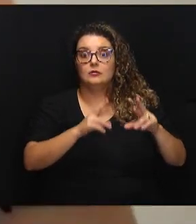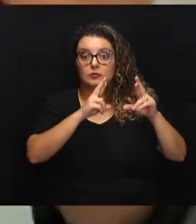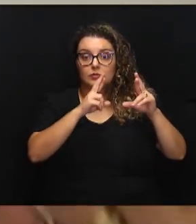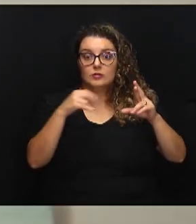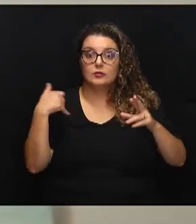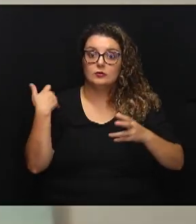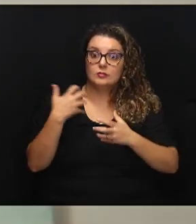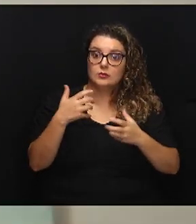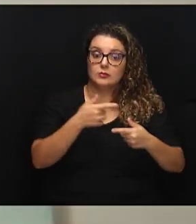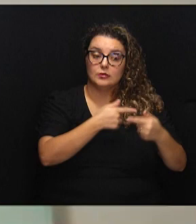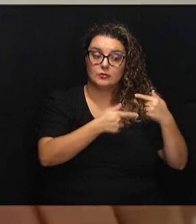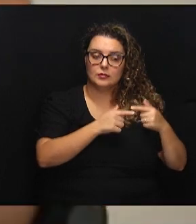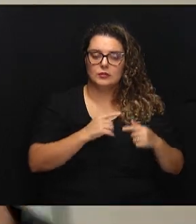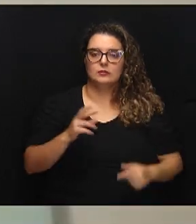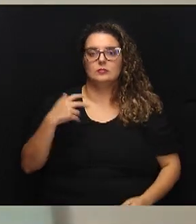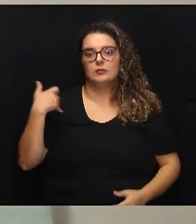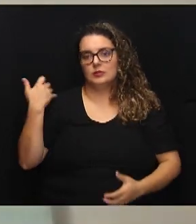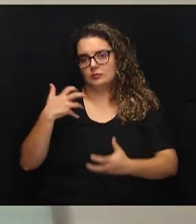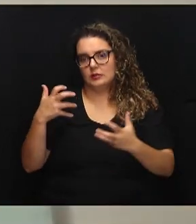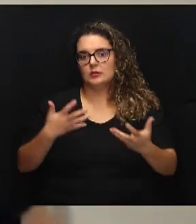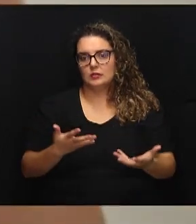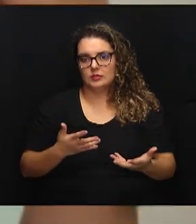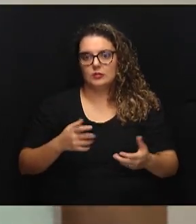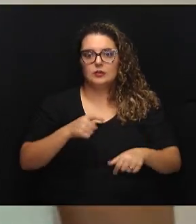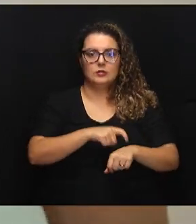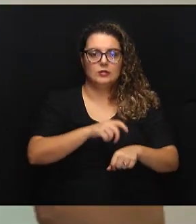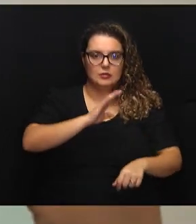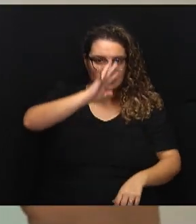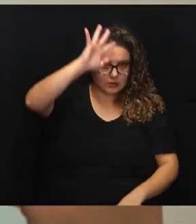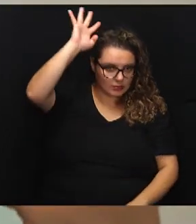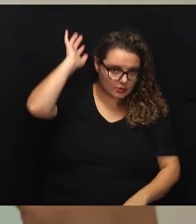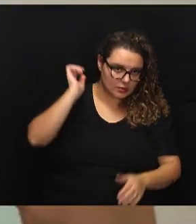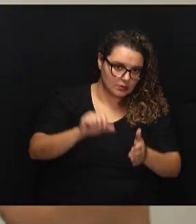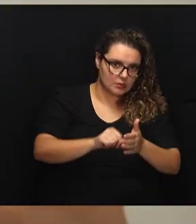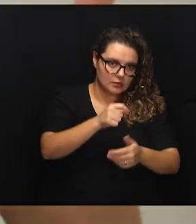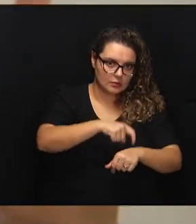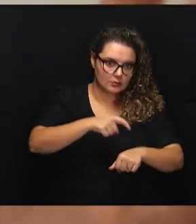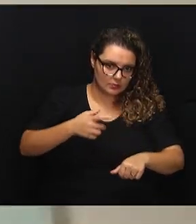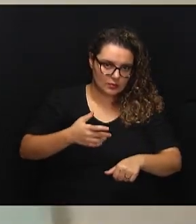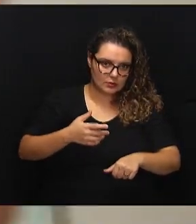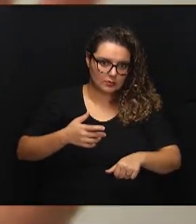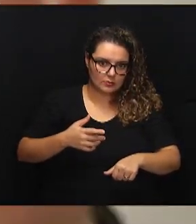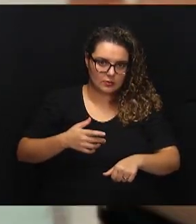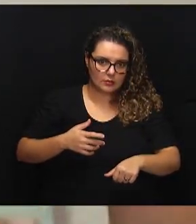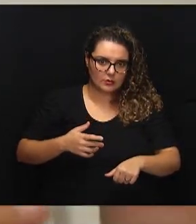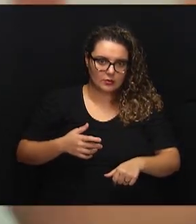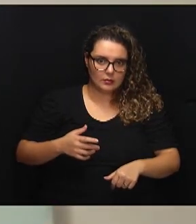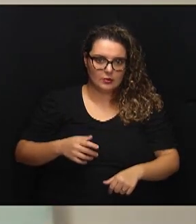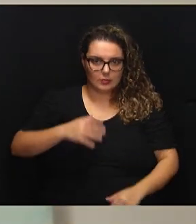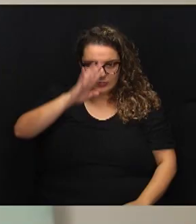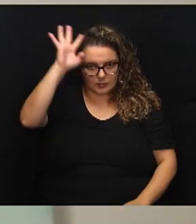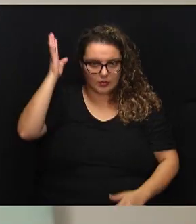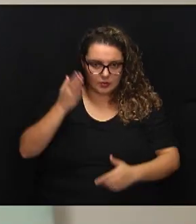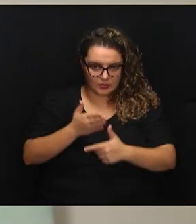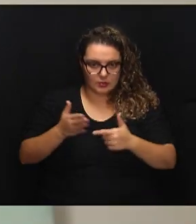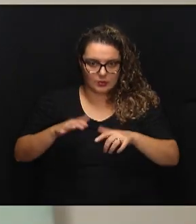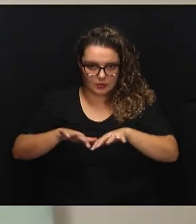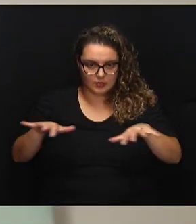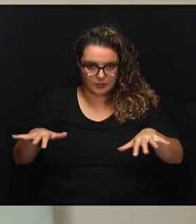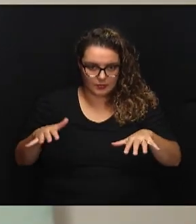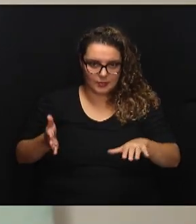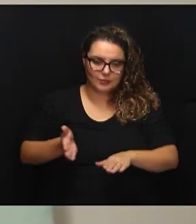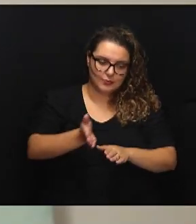uma geração mais velha, e que na época de Neymar, na primeira parte, né, que é dividido, né, o antes e depois,